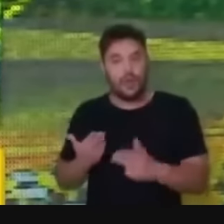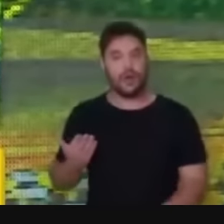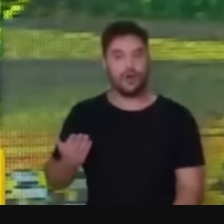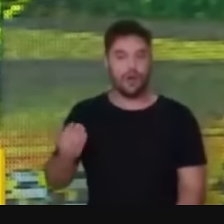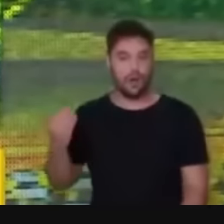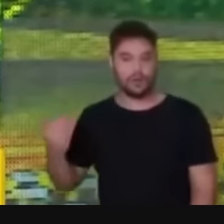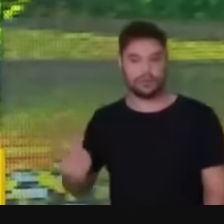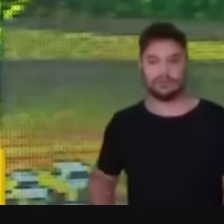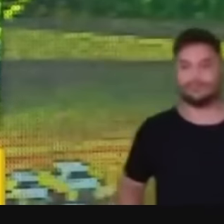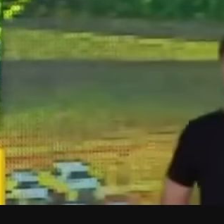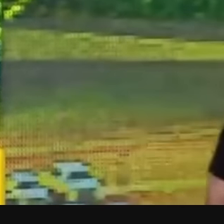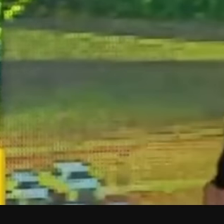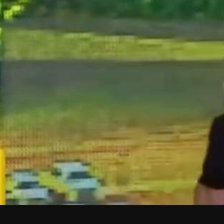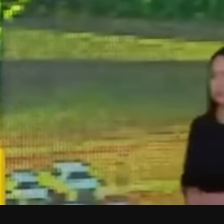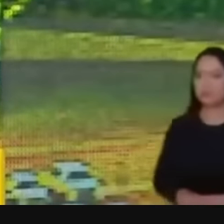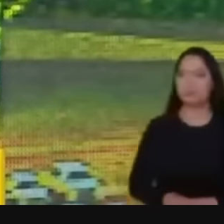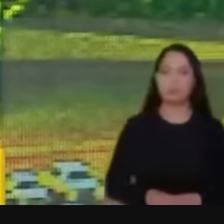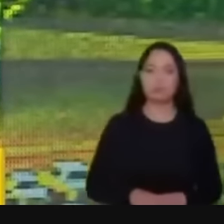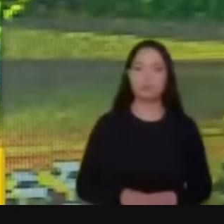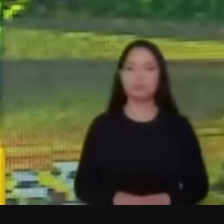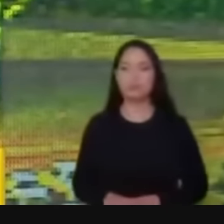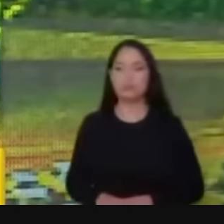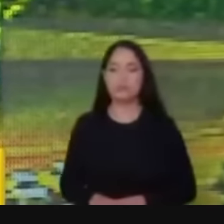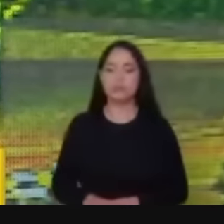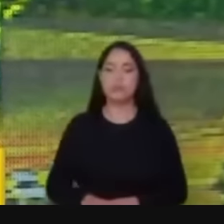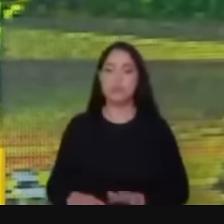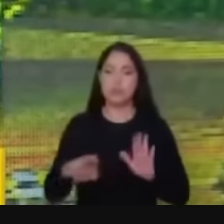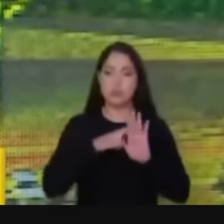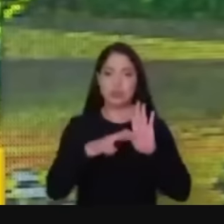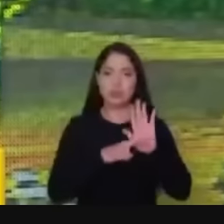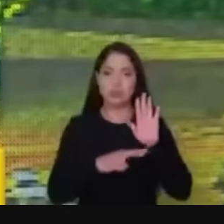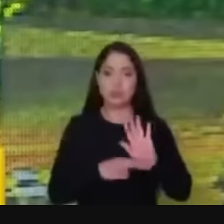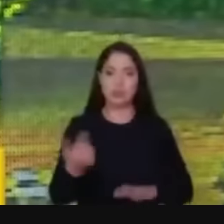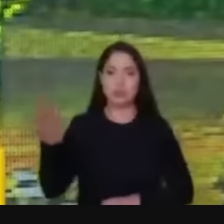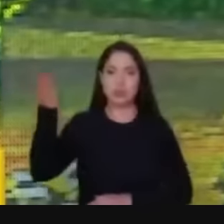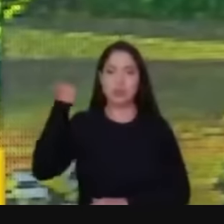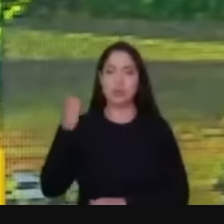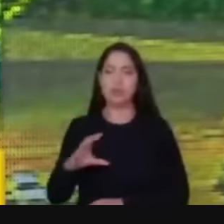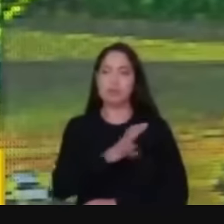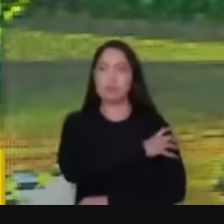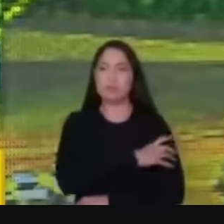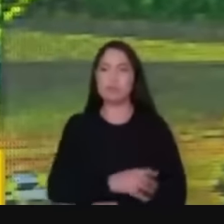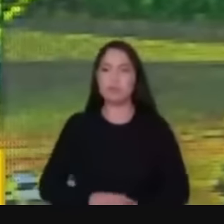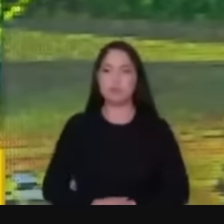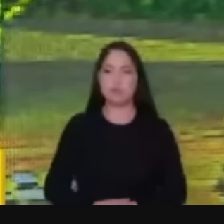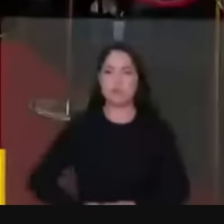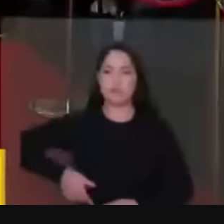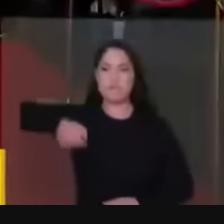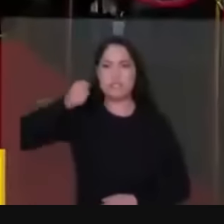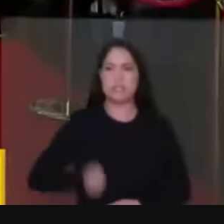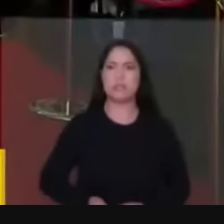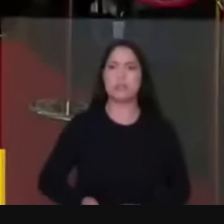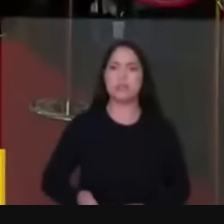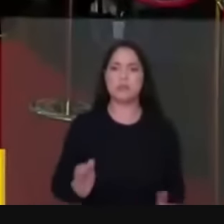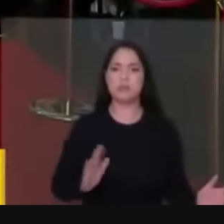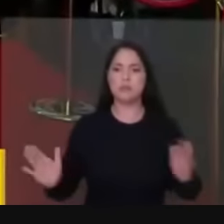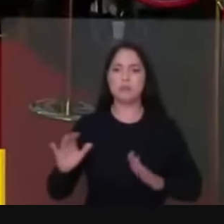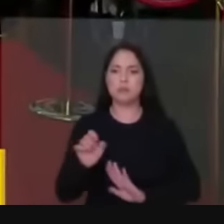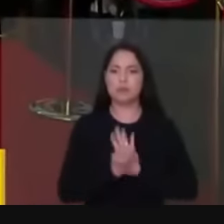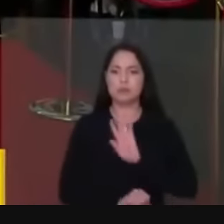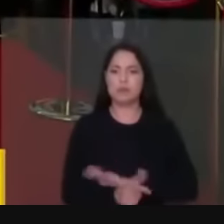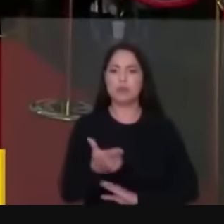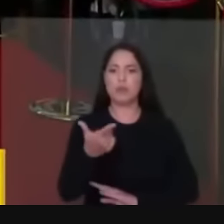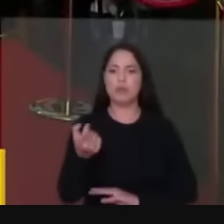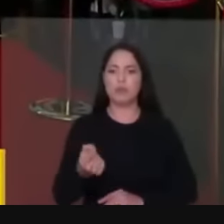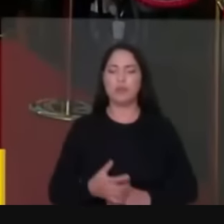pelos regimes nazista e fascista no início do século XX. Com o